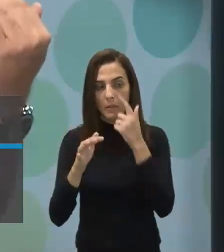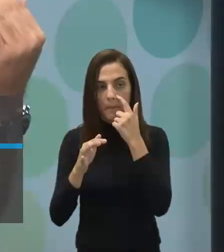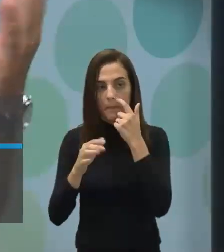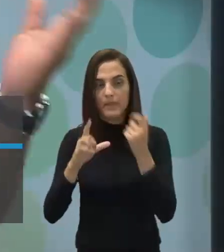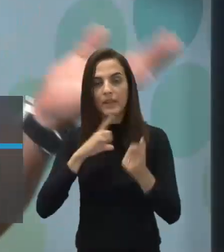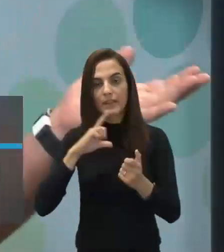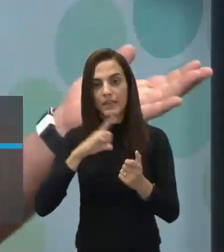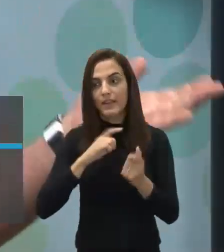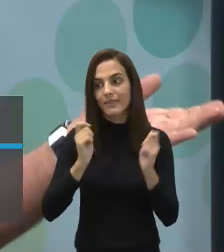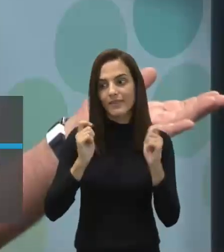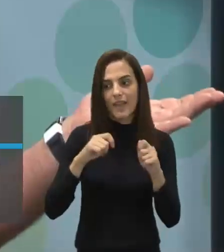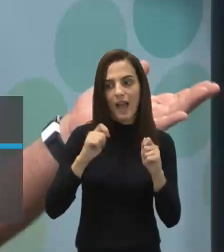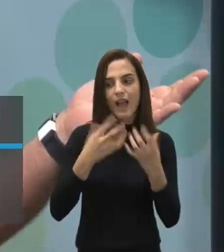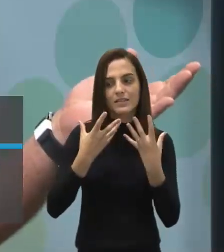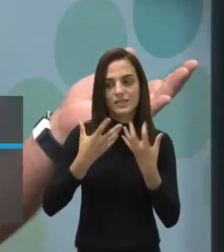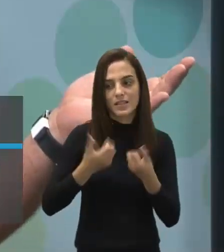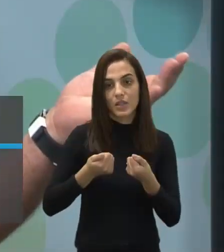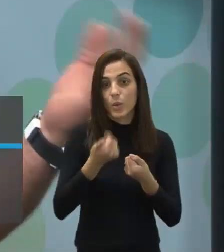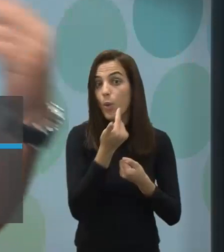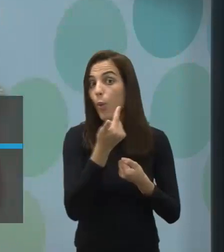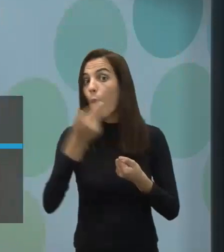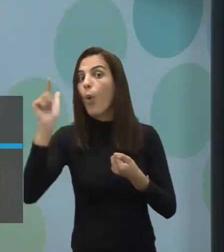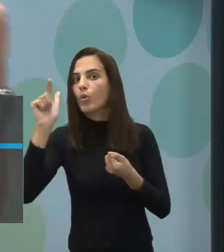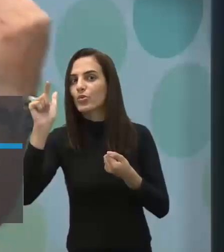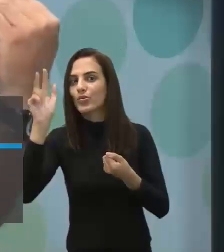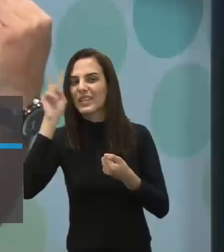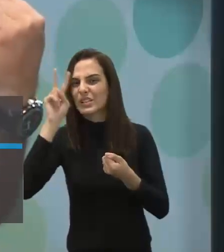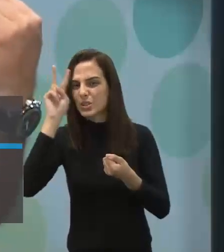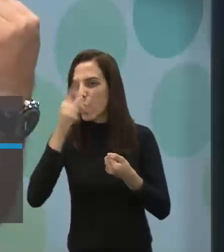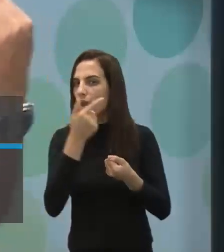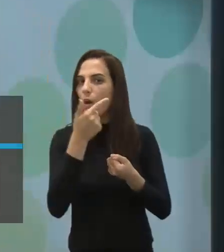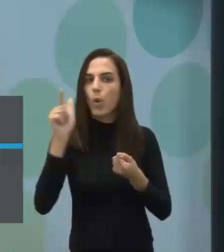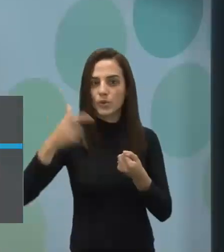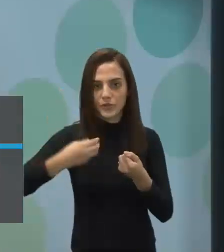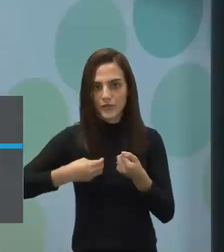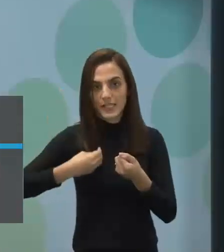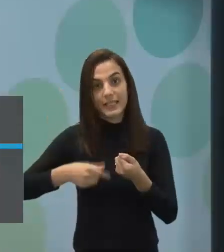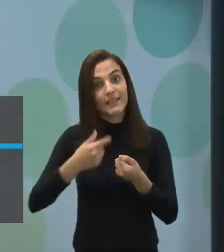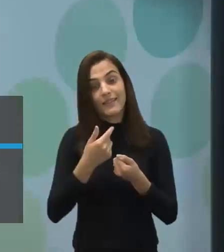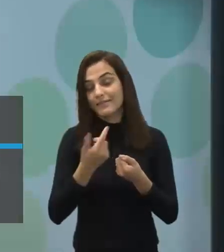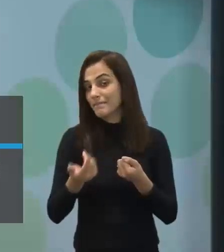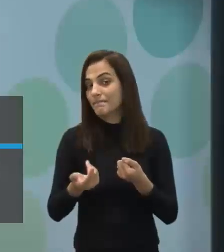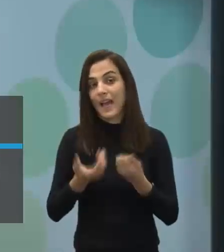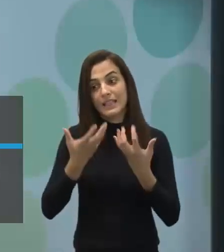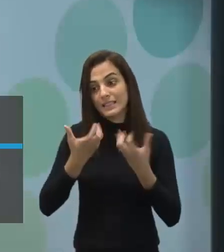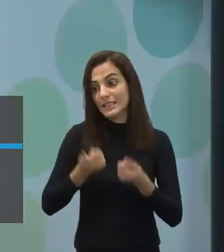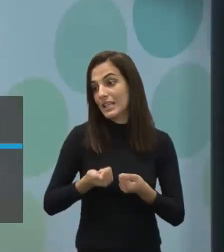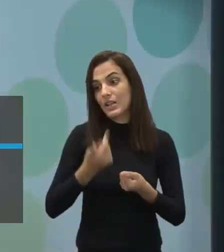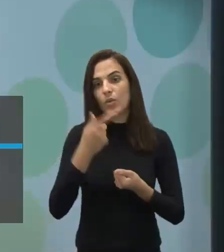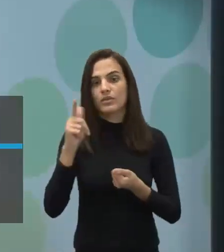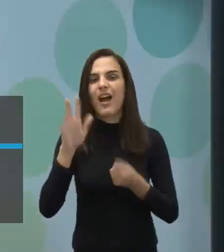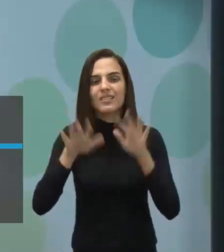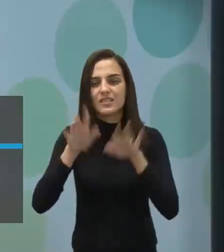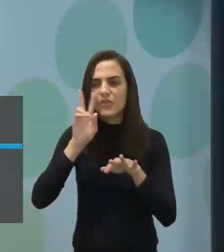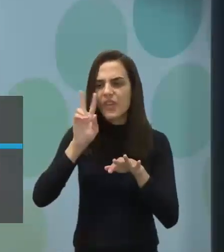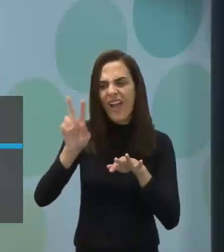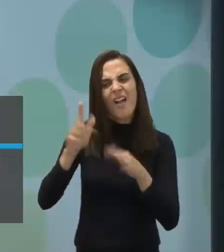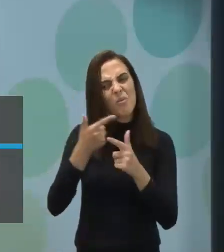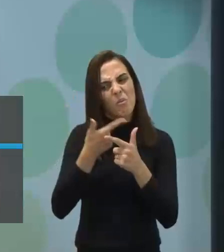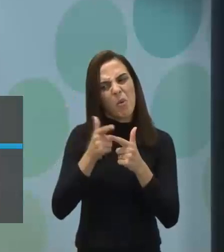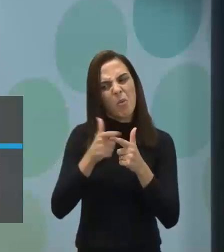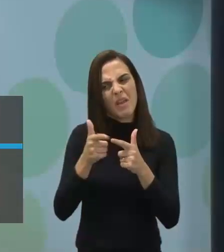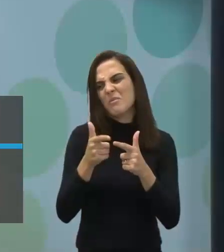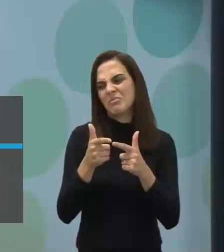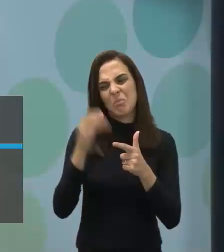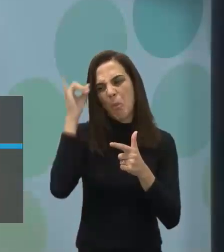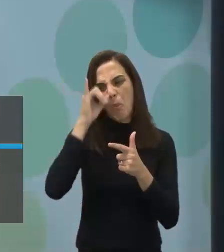uma tolerância, e o outro que tem uma outra bagagem de vida tem uma outra tolerância. Então, às vezes eu olho e falo, que problema bobo para mim,